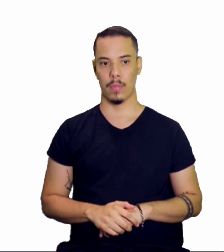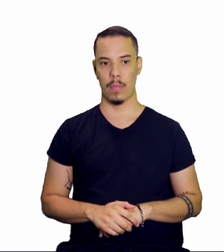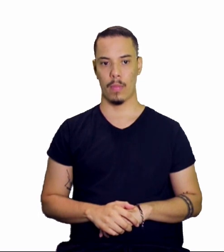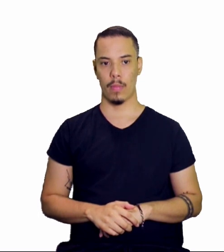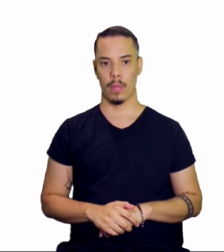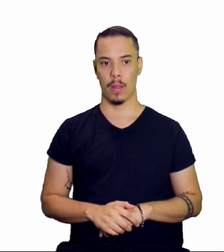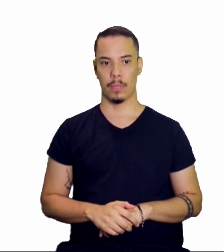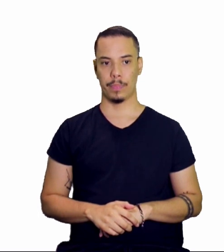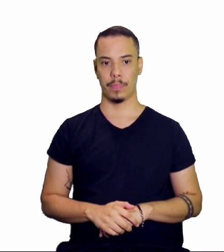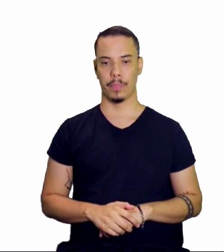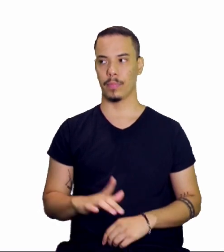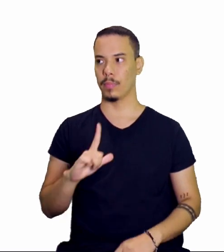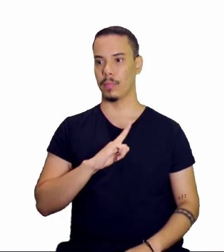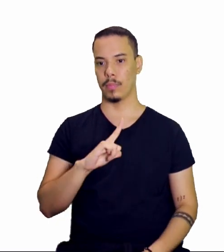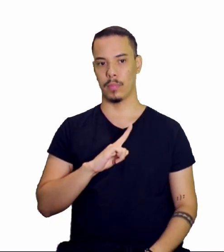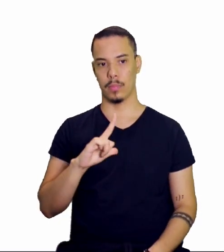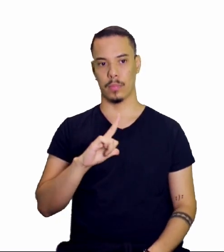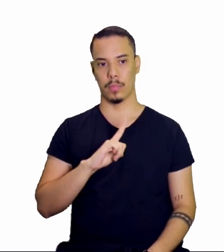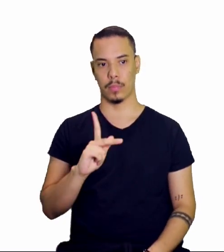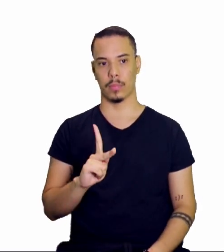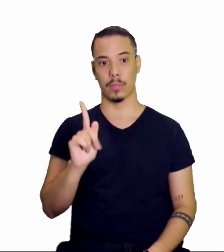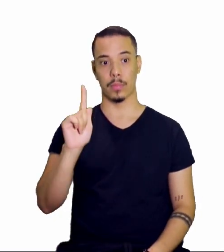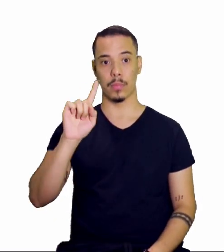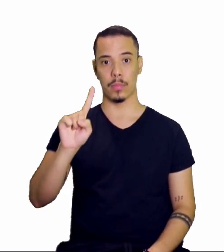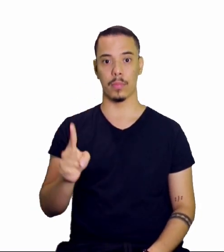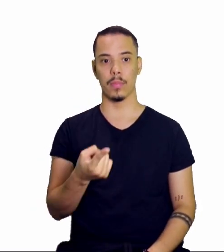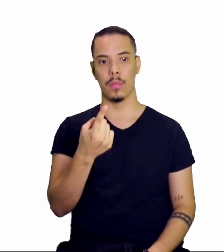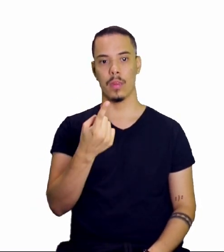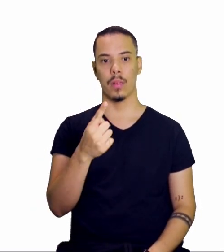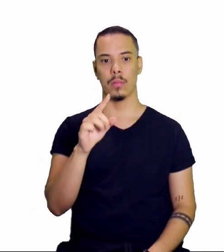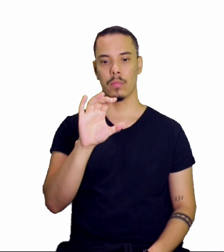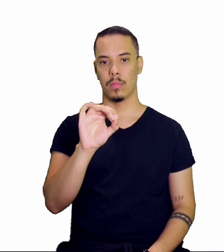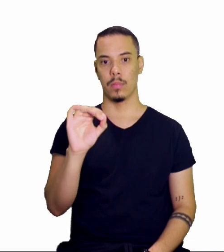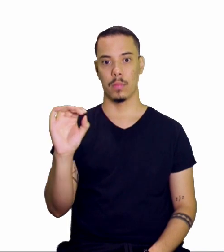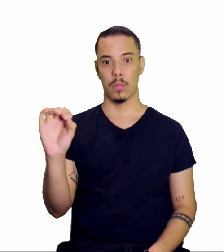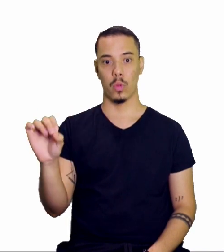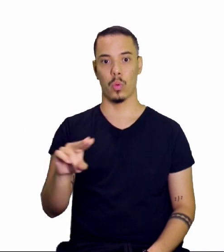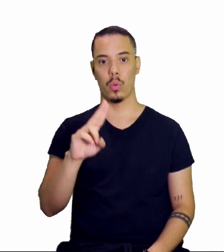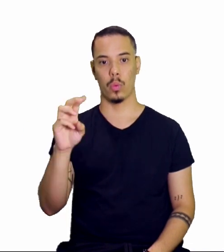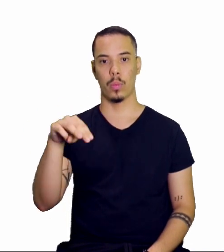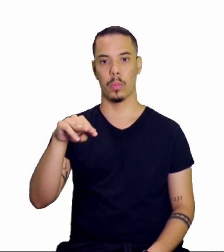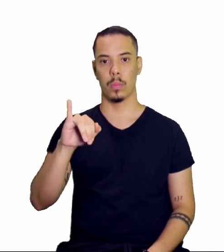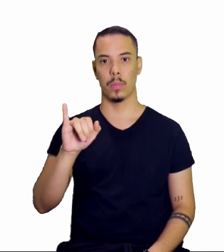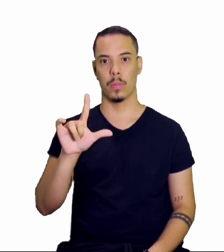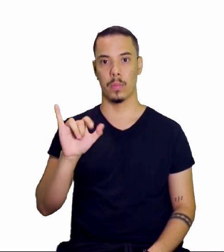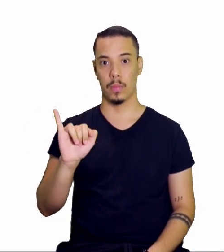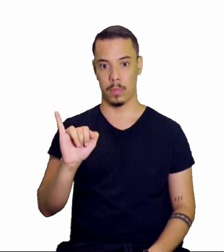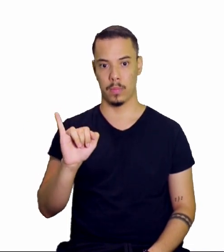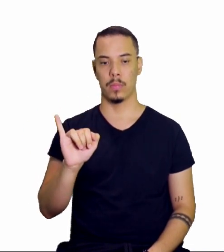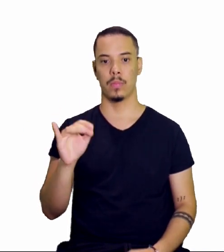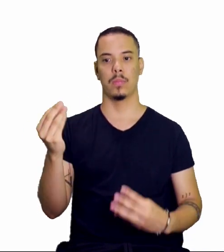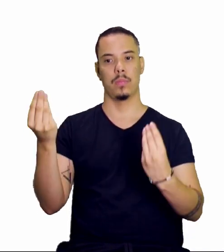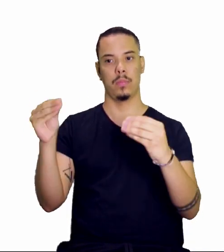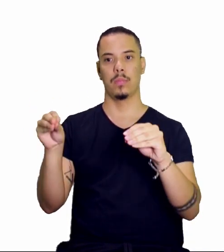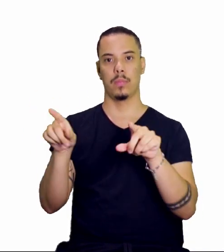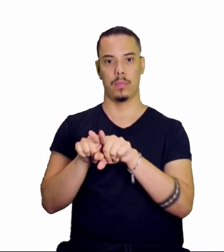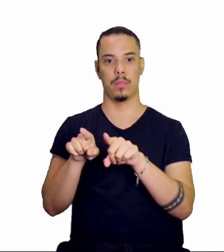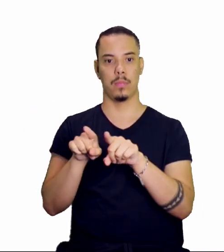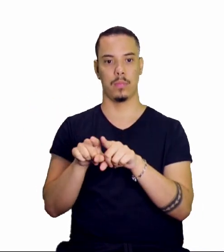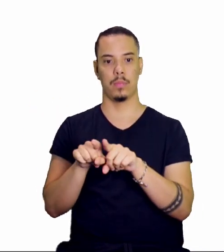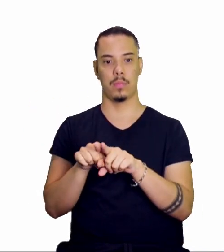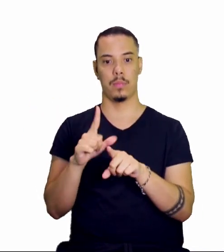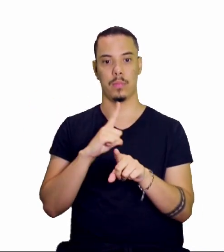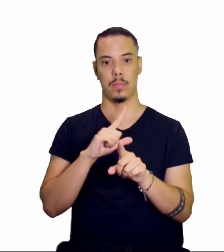Opa, 1000 gramas. Vamos ali, 10 gramas em miligramas. Então tá aqui, ó, colocou ali, ó. Opa, eu